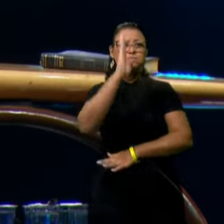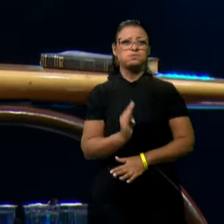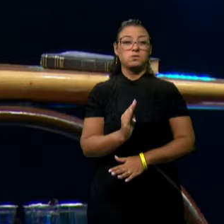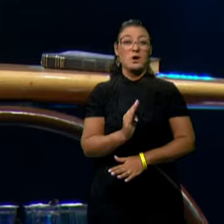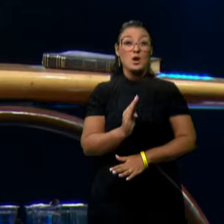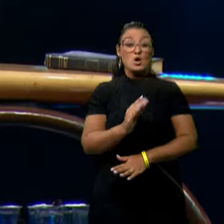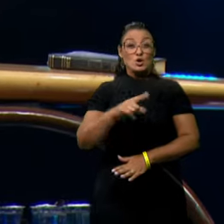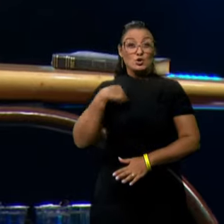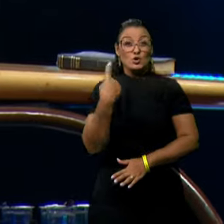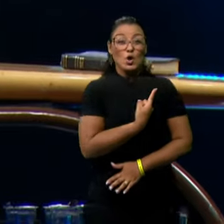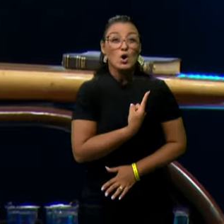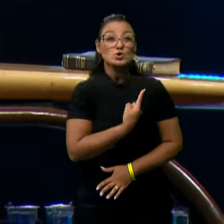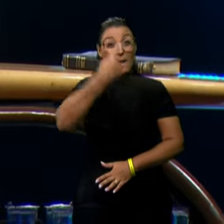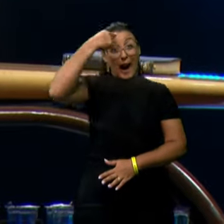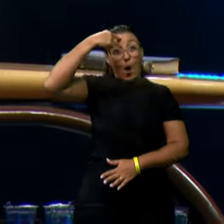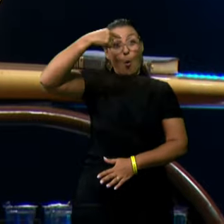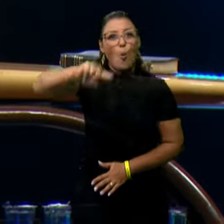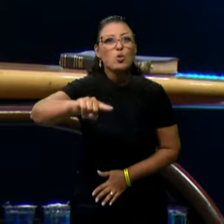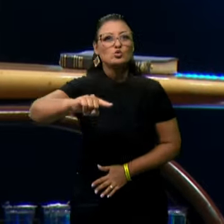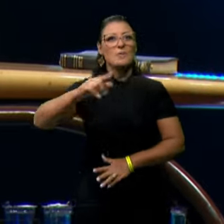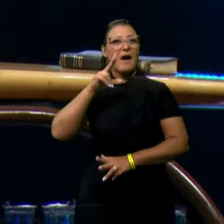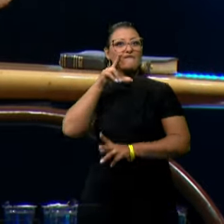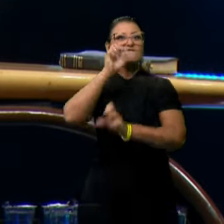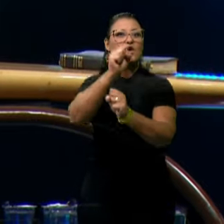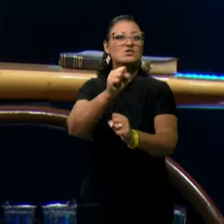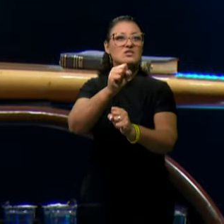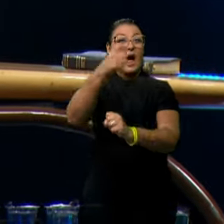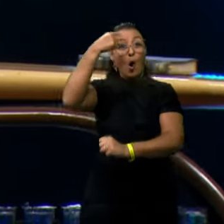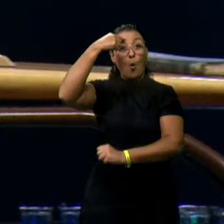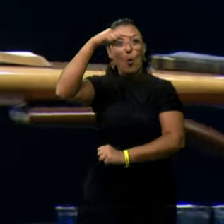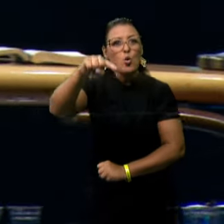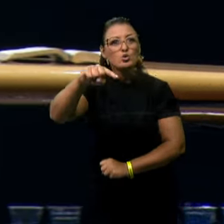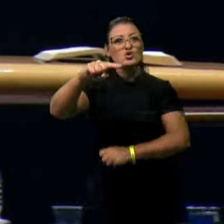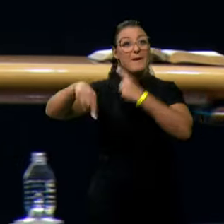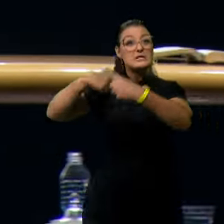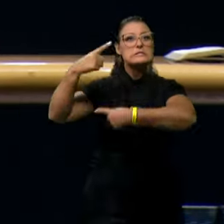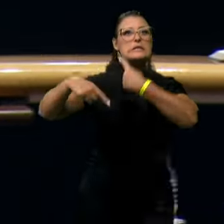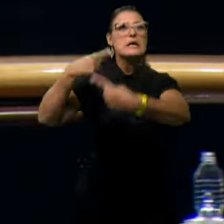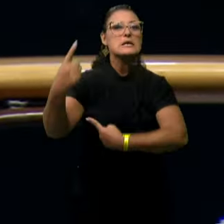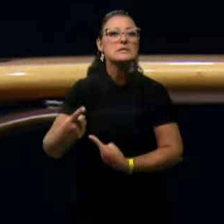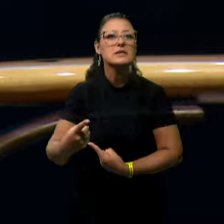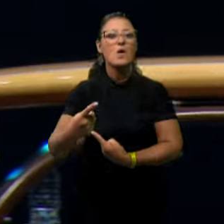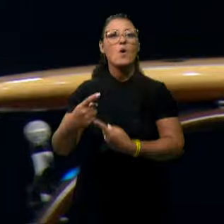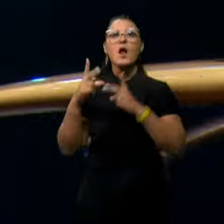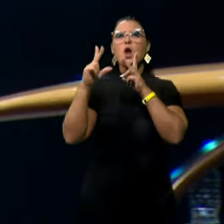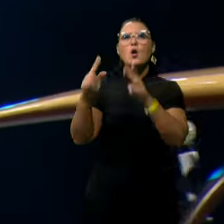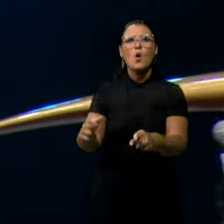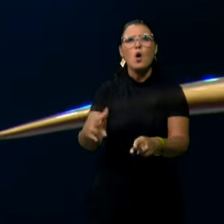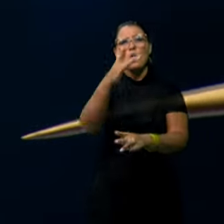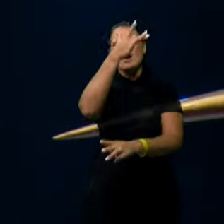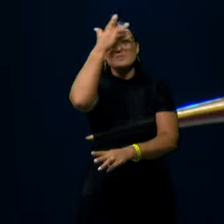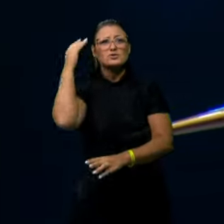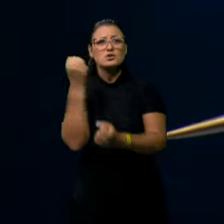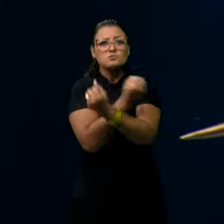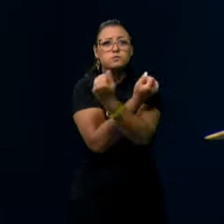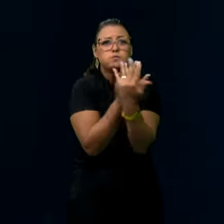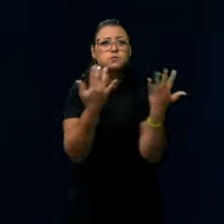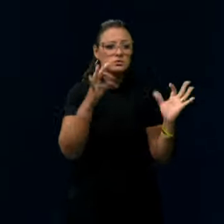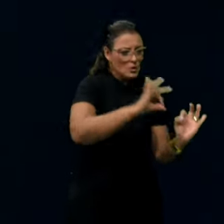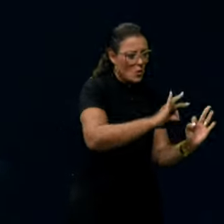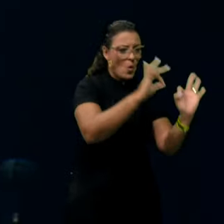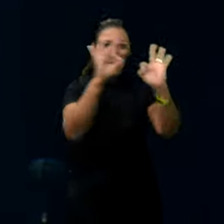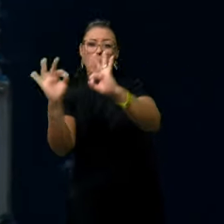tem uma tropa assim como estamos aqui familiar de pessoas que estão assistindo esse vídeo pela internet que tão enviou que o verão esse